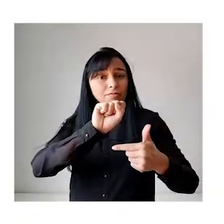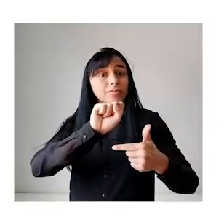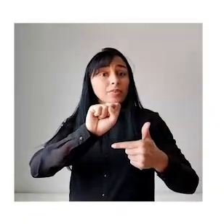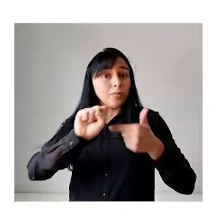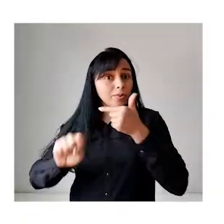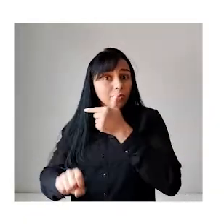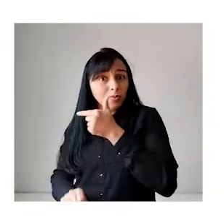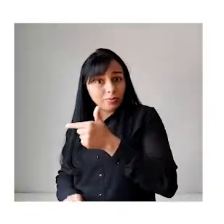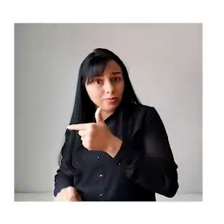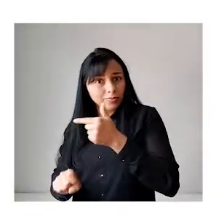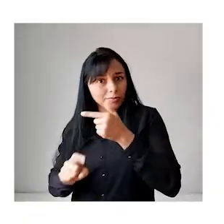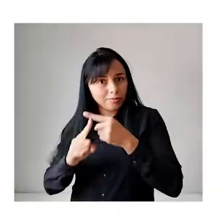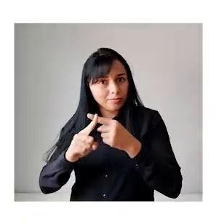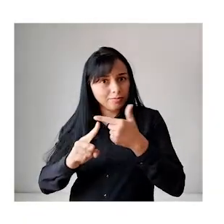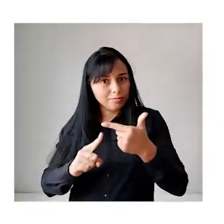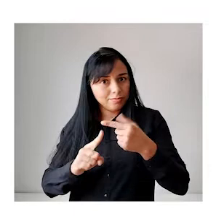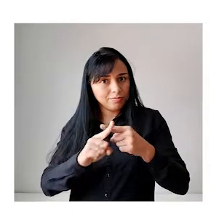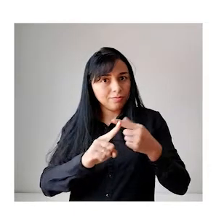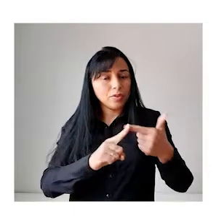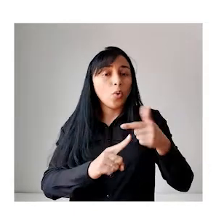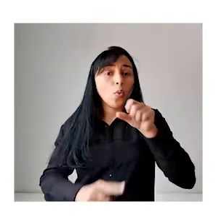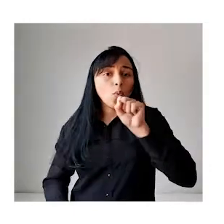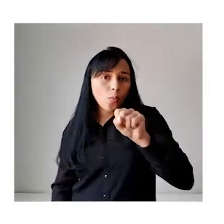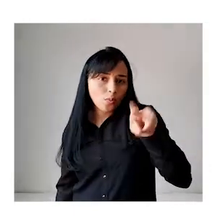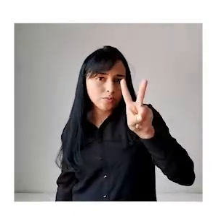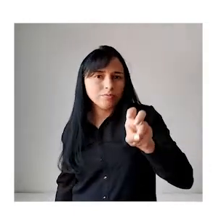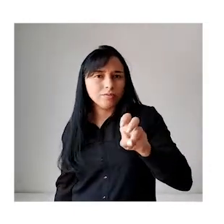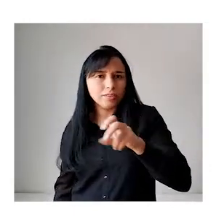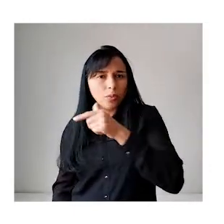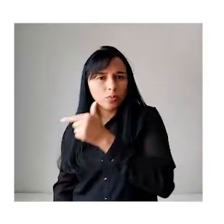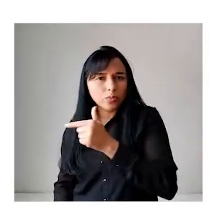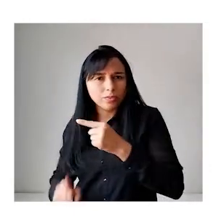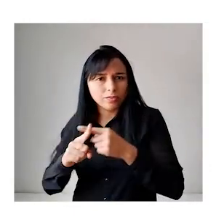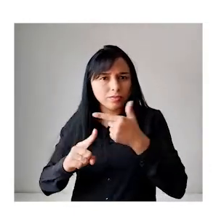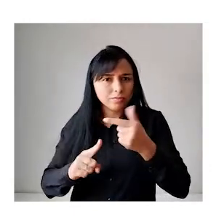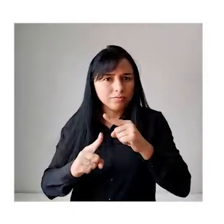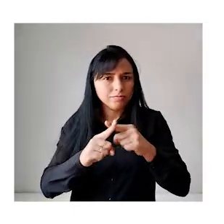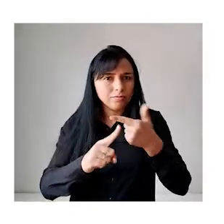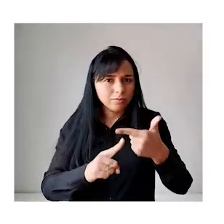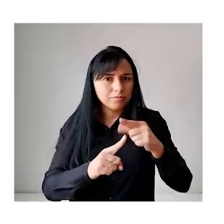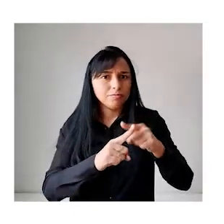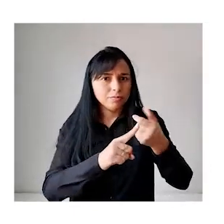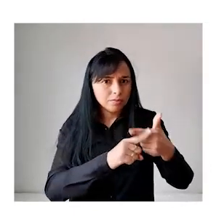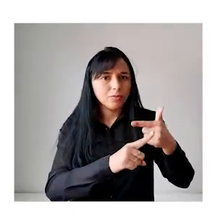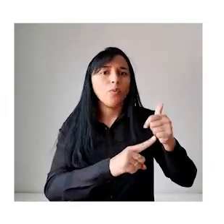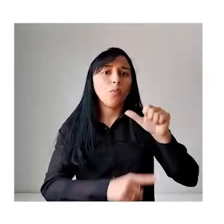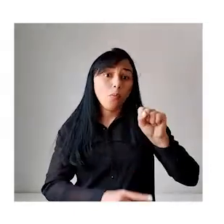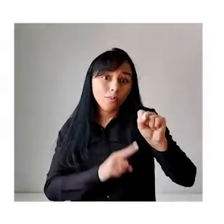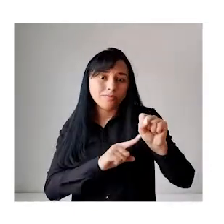oitava, vou repetir esse 2 se multiplicando 8 vezes, e aí vou encontrar o valor de